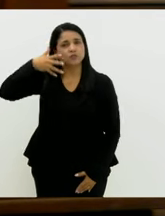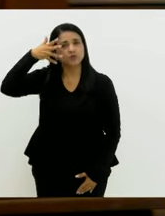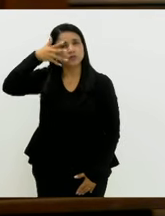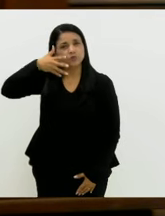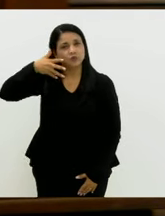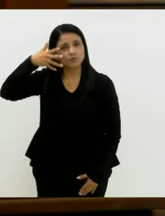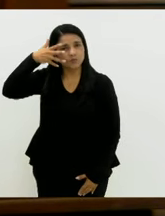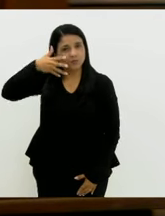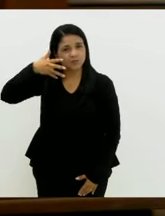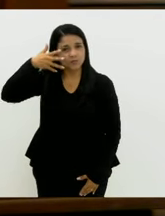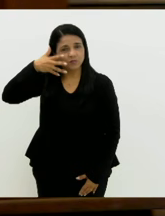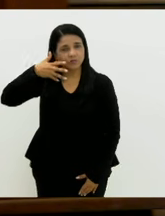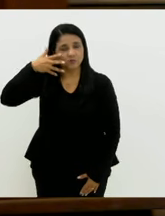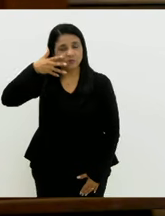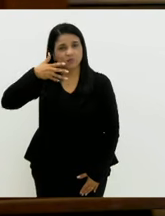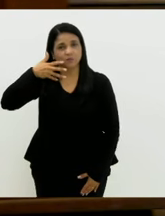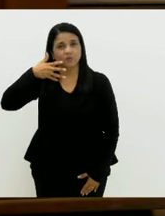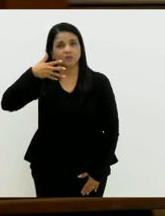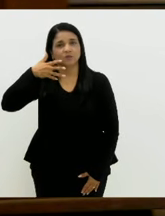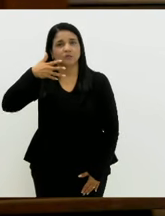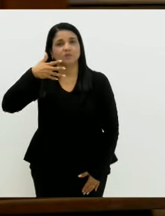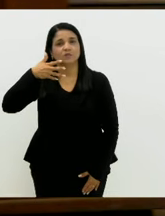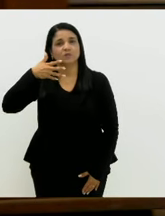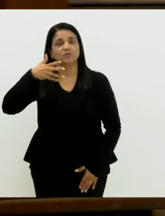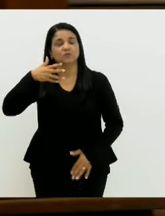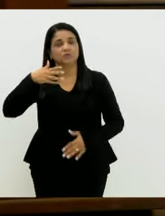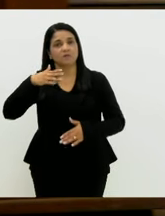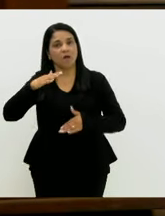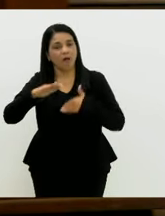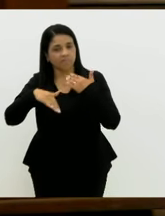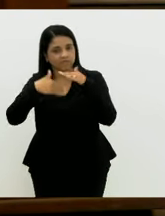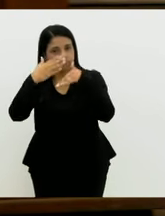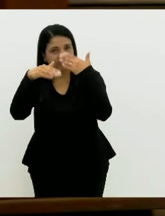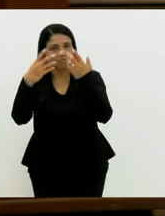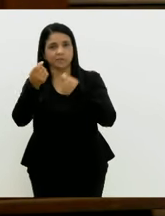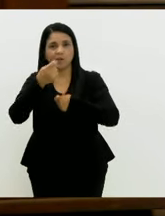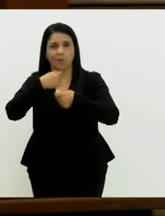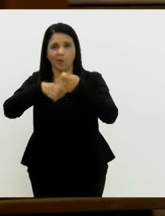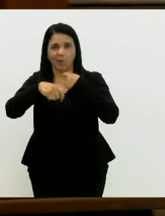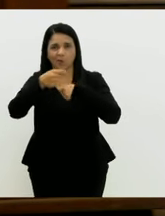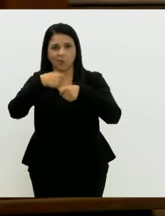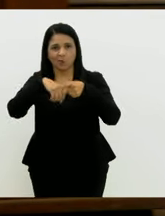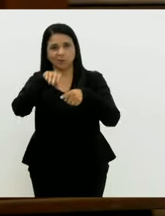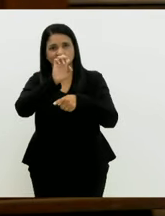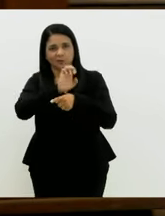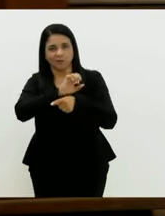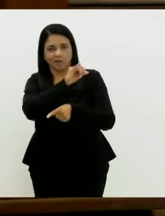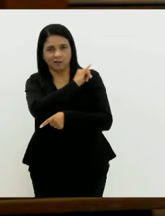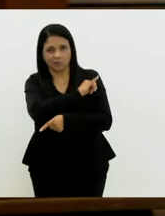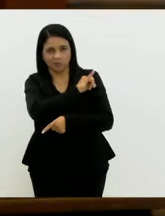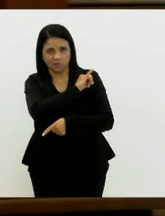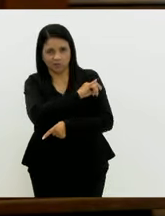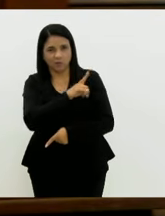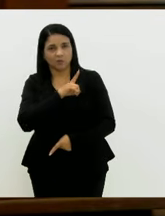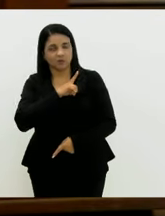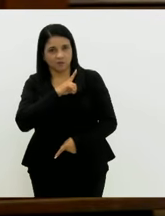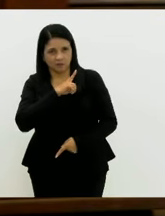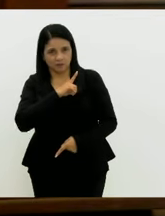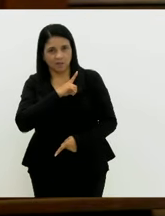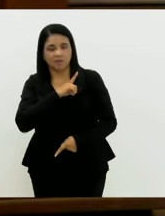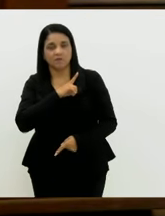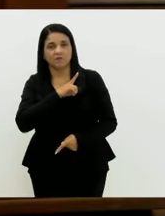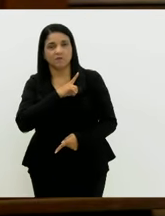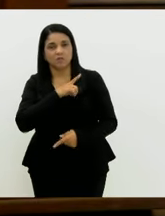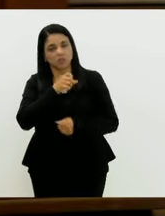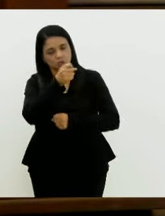discursou a respeito dos avanços econômicos que o Estado do Rio teve nesse